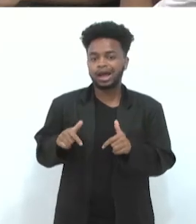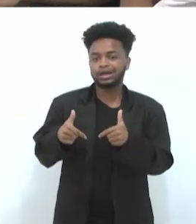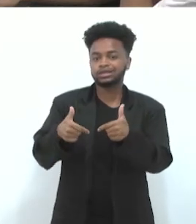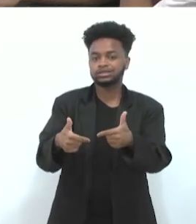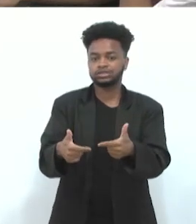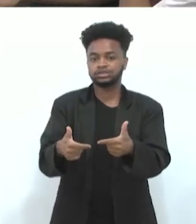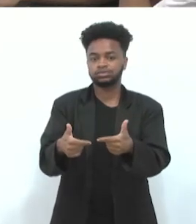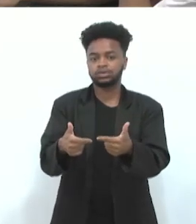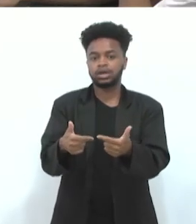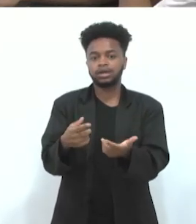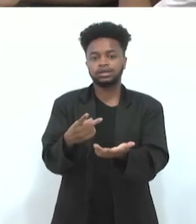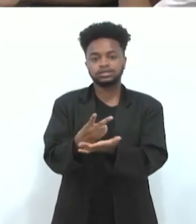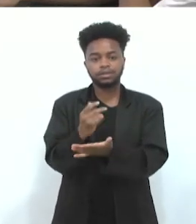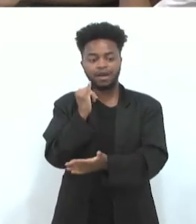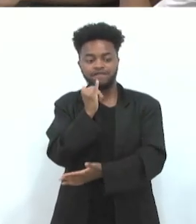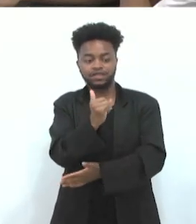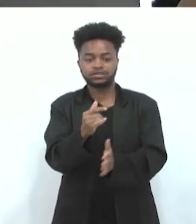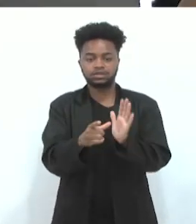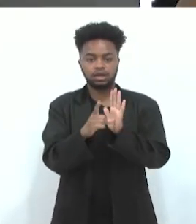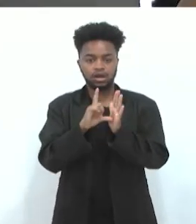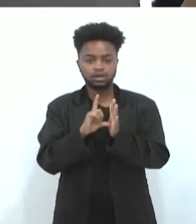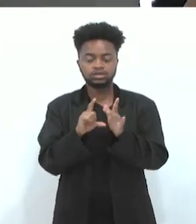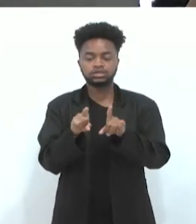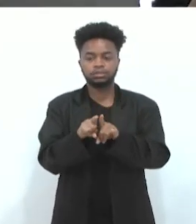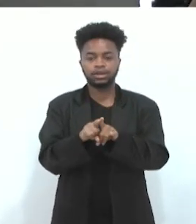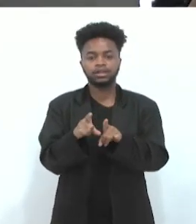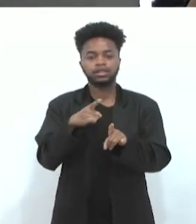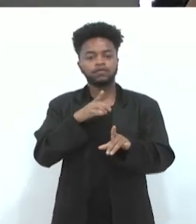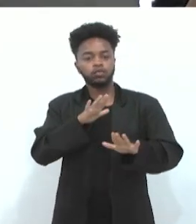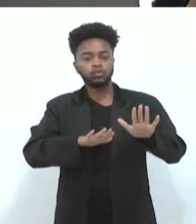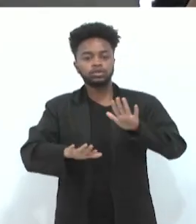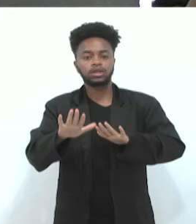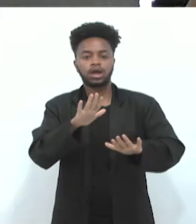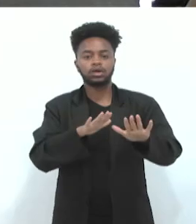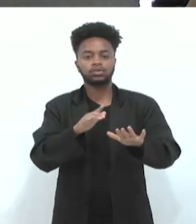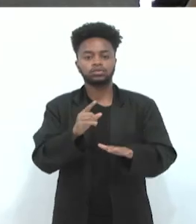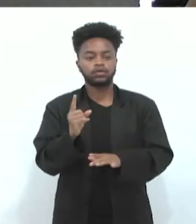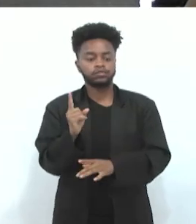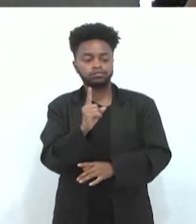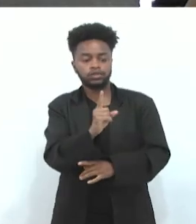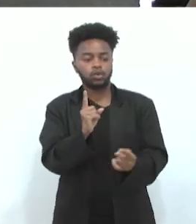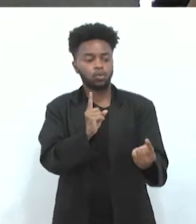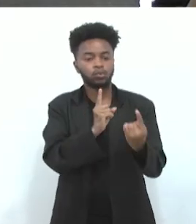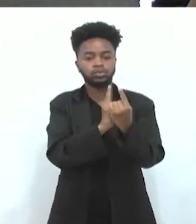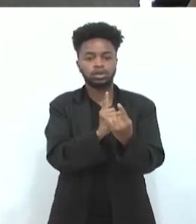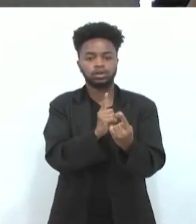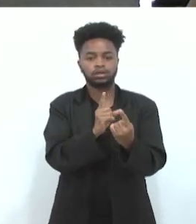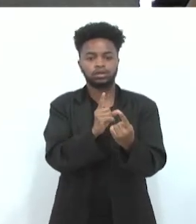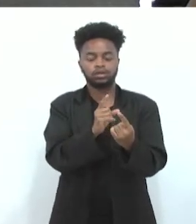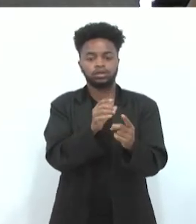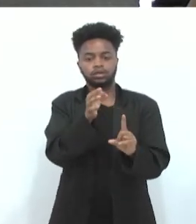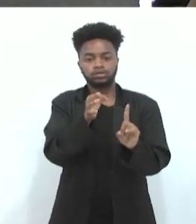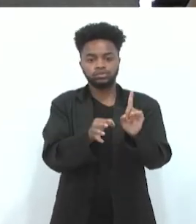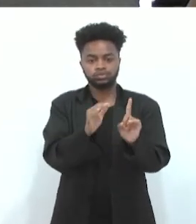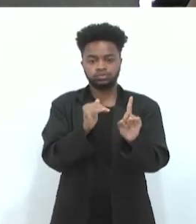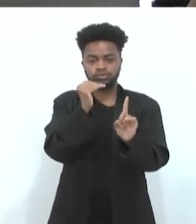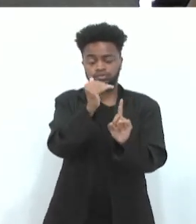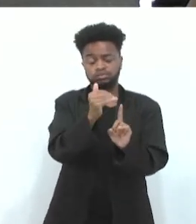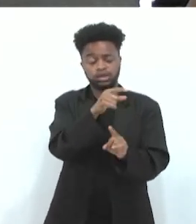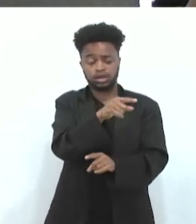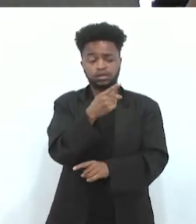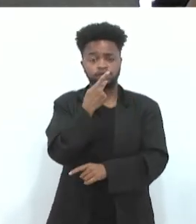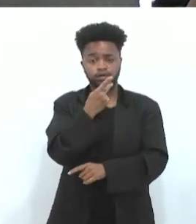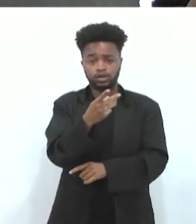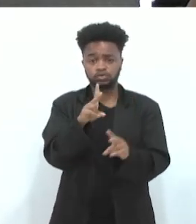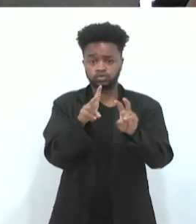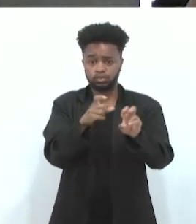Avisando. via de mão dupla, avisando antes, teve a cautela de ir ao desembargador que tinha proferido a decisão. Ou seja, o que o deputado Luiz Paulo fala de harmonia, a gente tem respeitado,